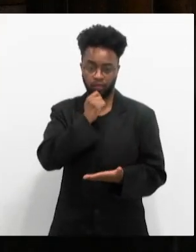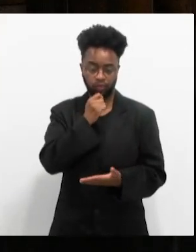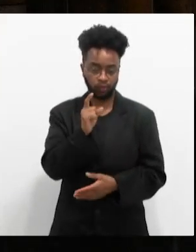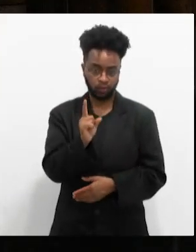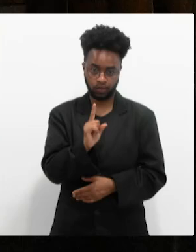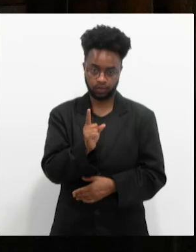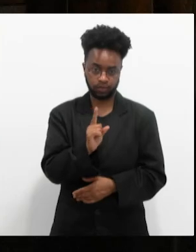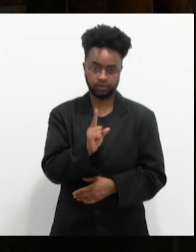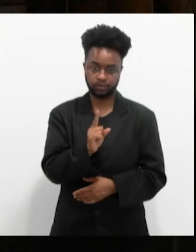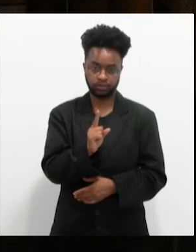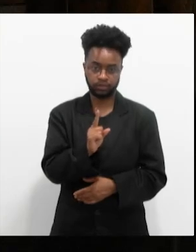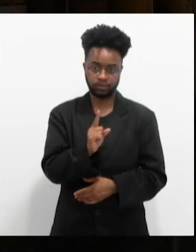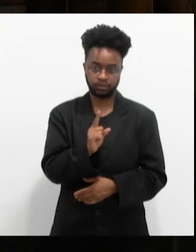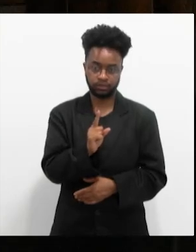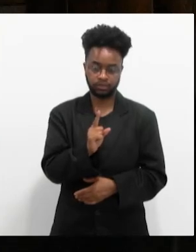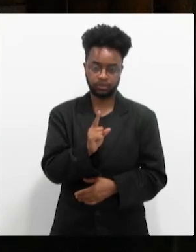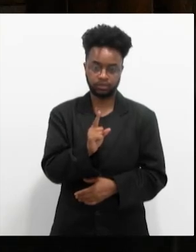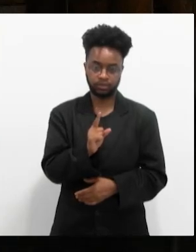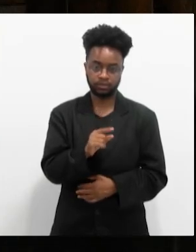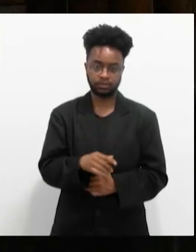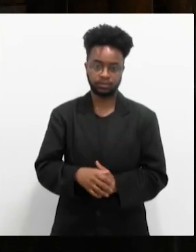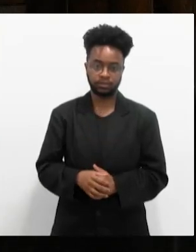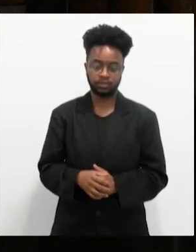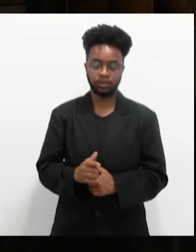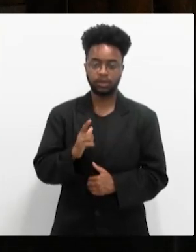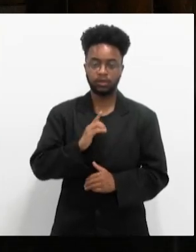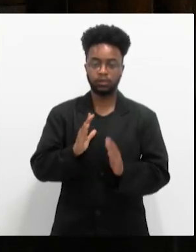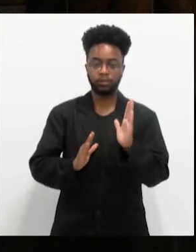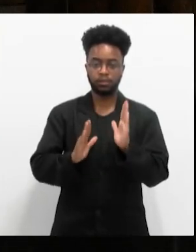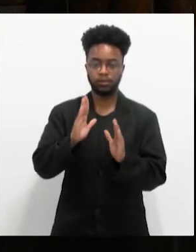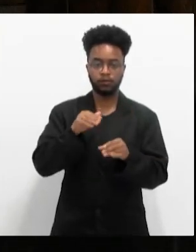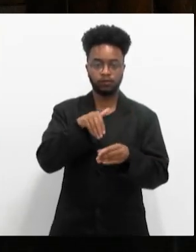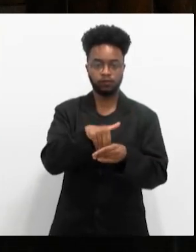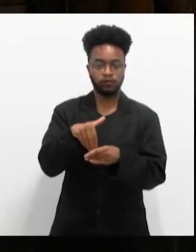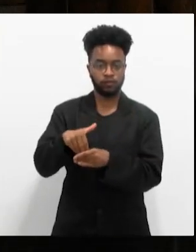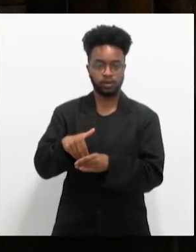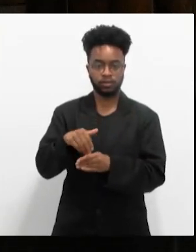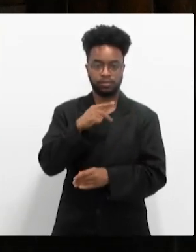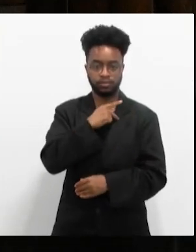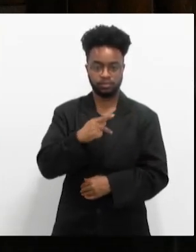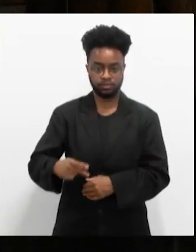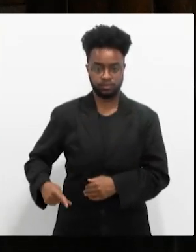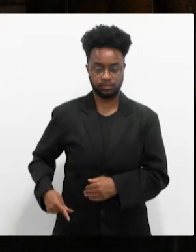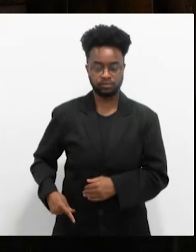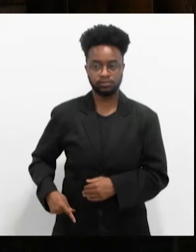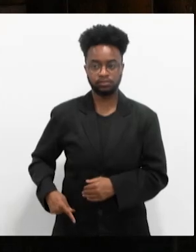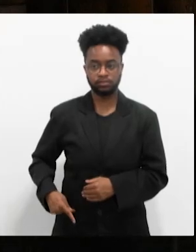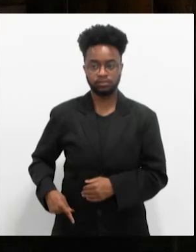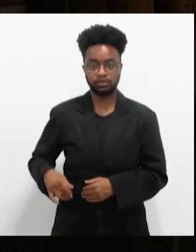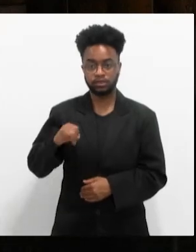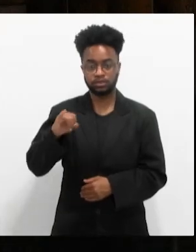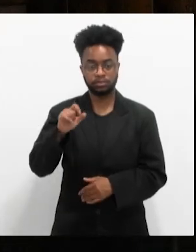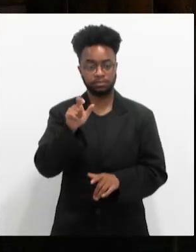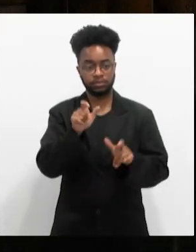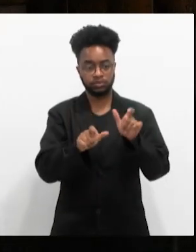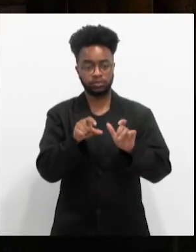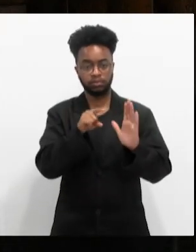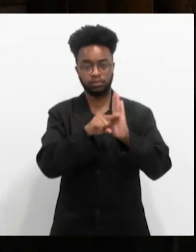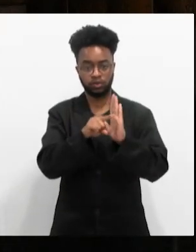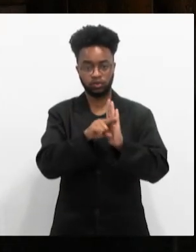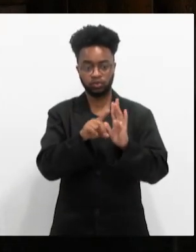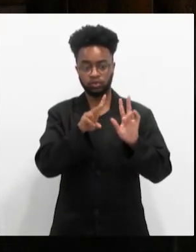presidente, que em uma eleição presidencial, quando perguntaram ao candidato